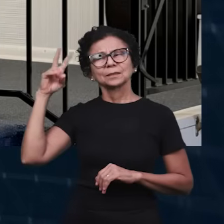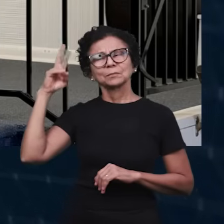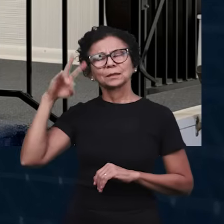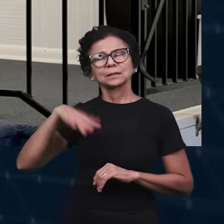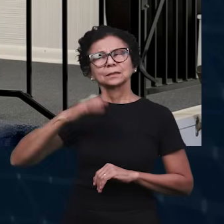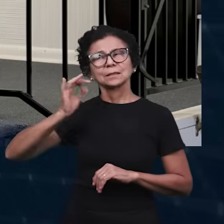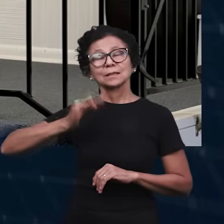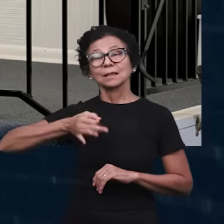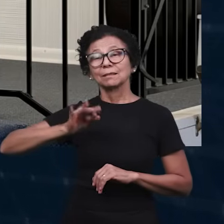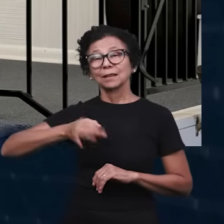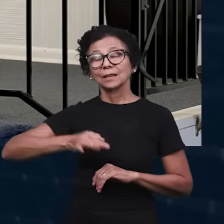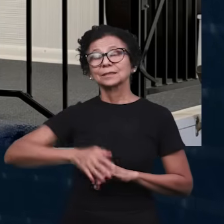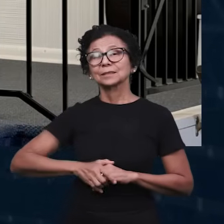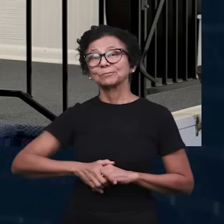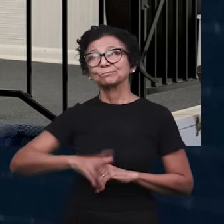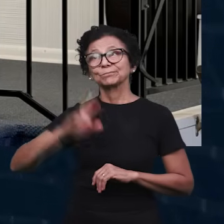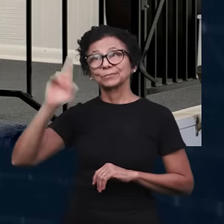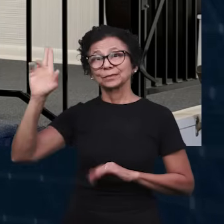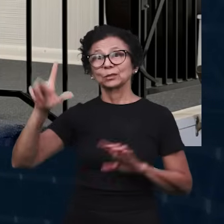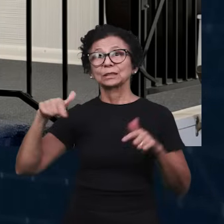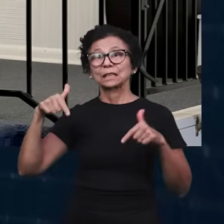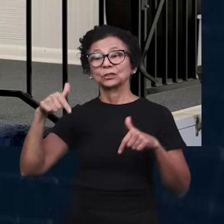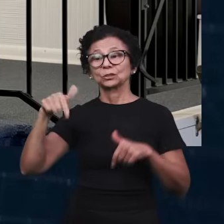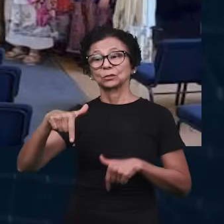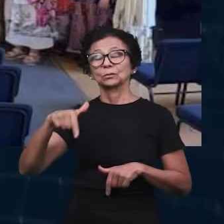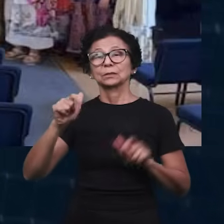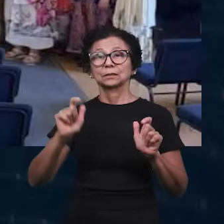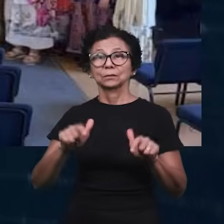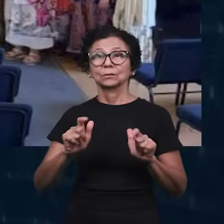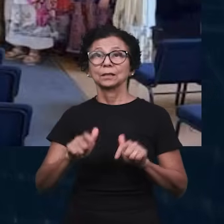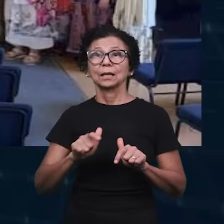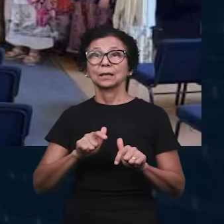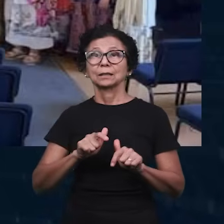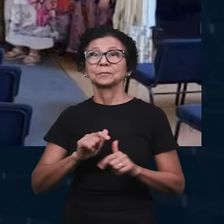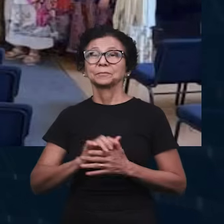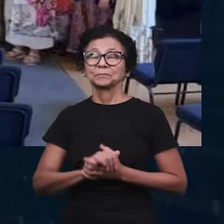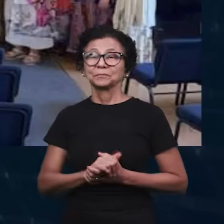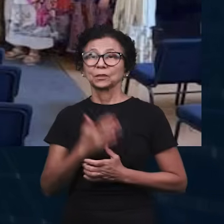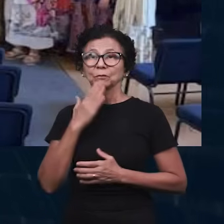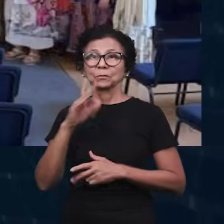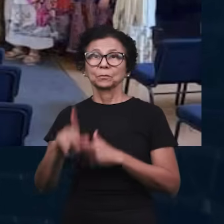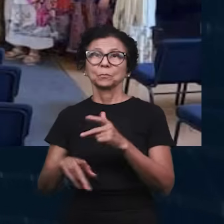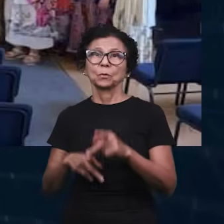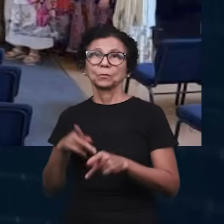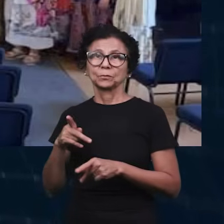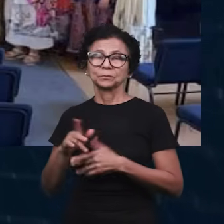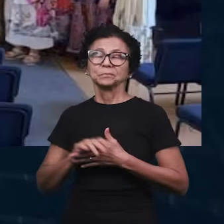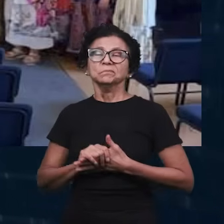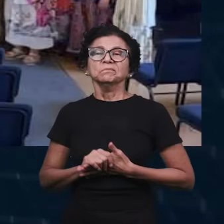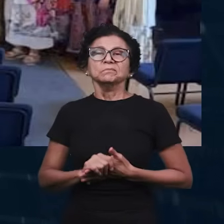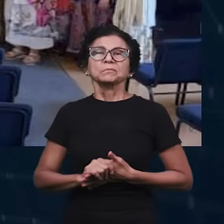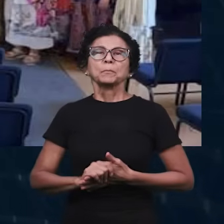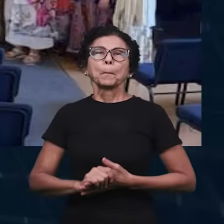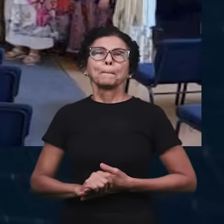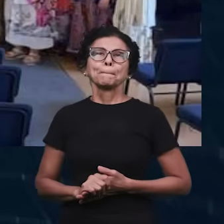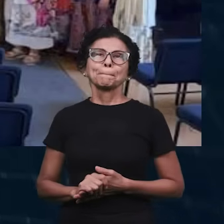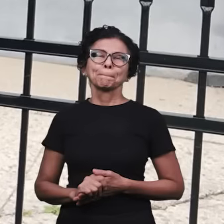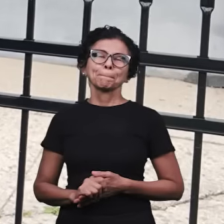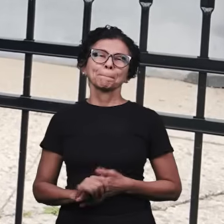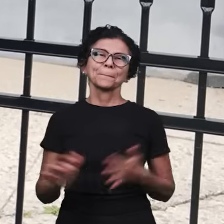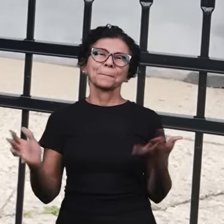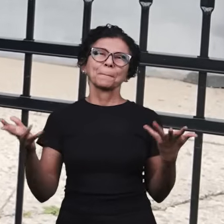preciosas e a convicção de que o Senhor operou grandemente no meio do seu povo. Louvado seja o nome do